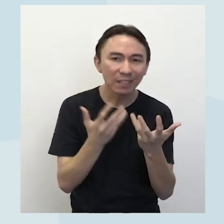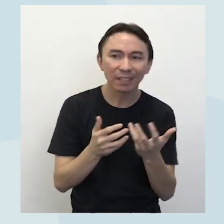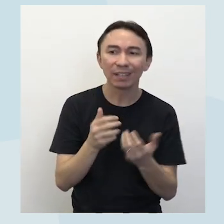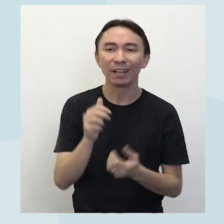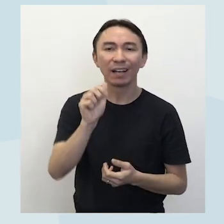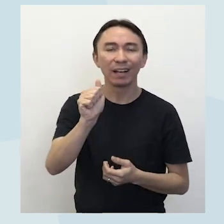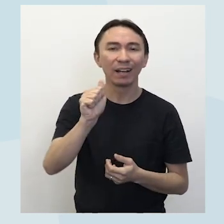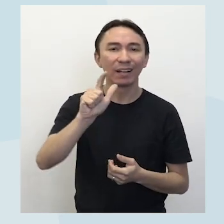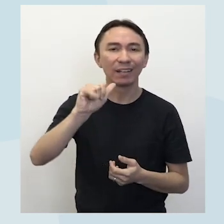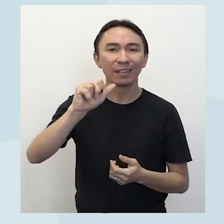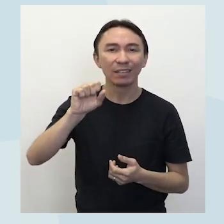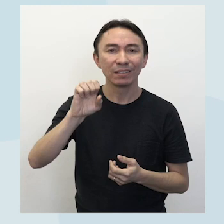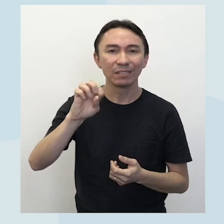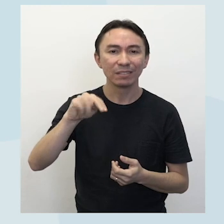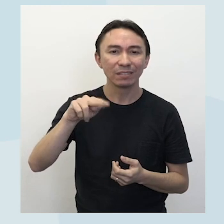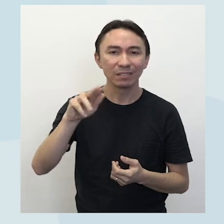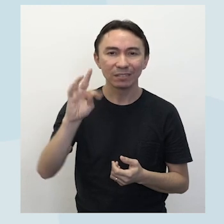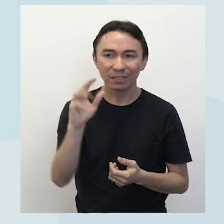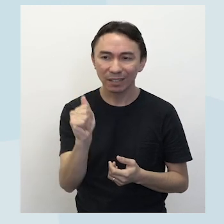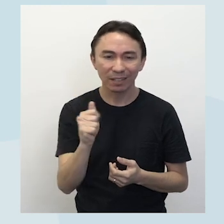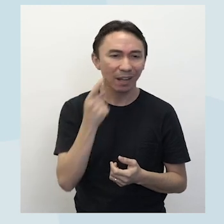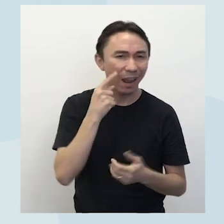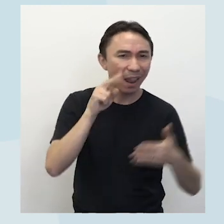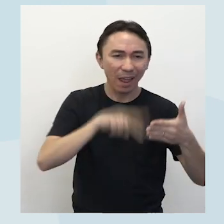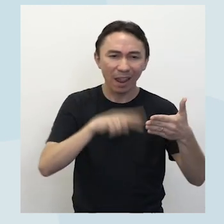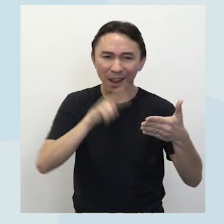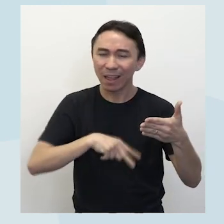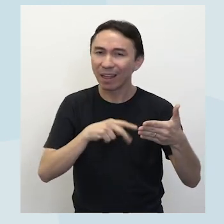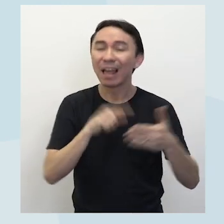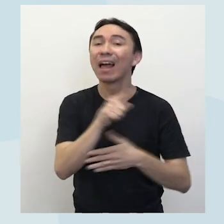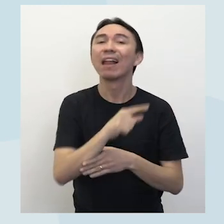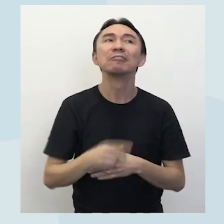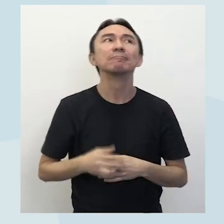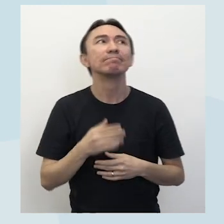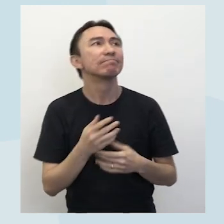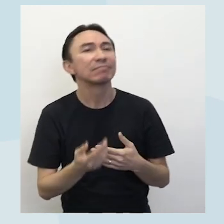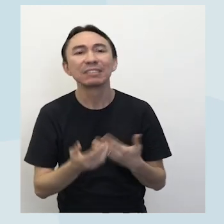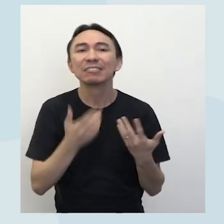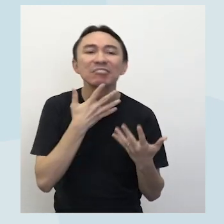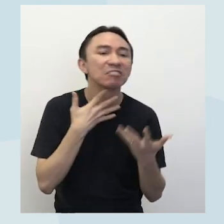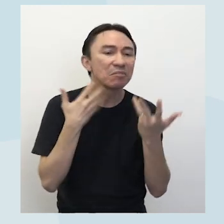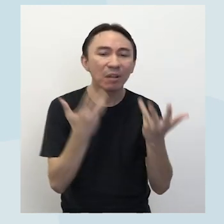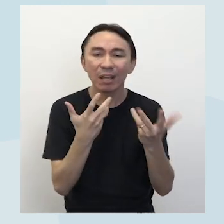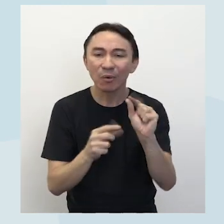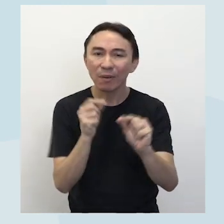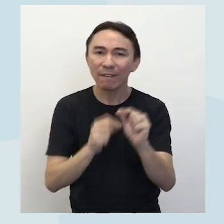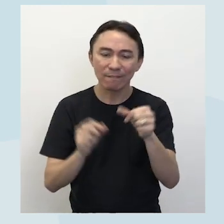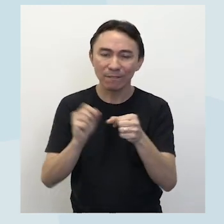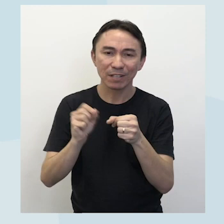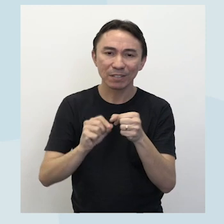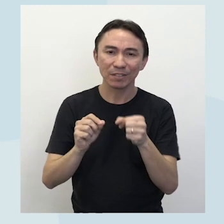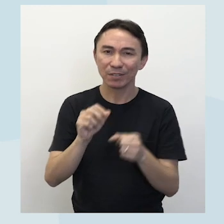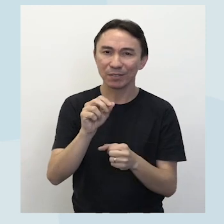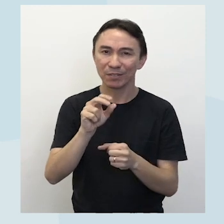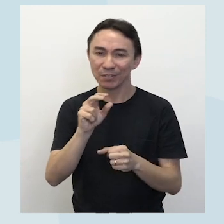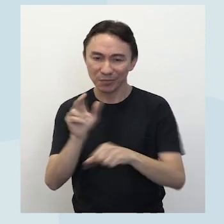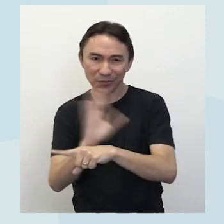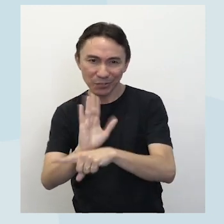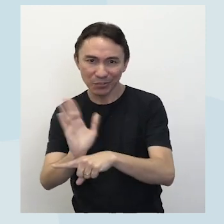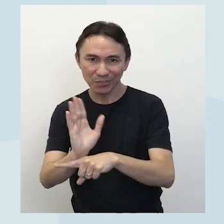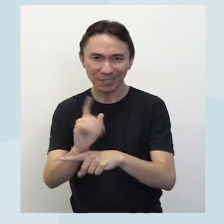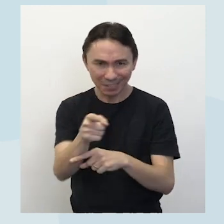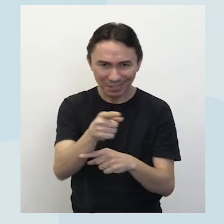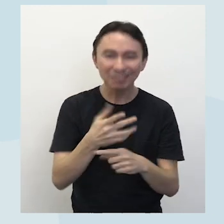a intenção da Ana Carolina ao produzir um videocast com o processo de criação da sua fanart? Gente, vocês ficaram com